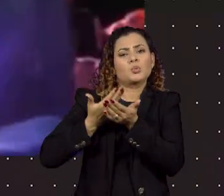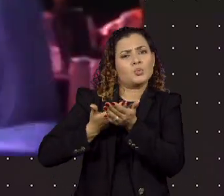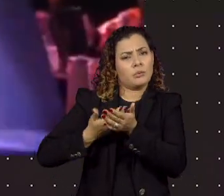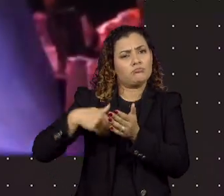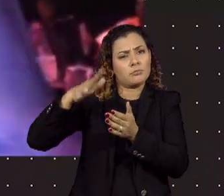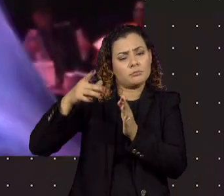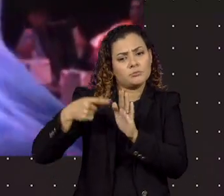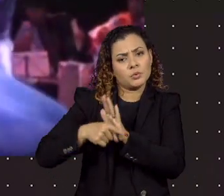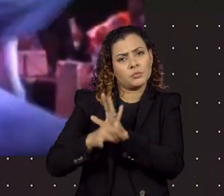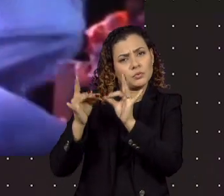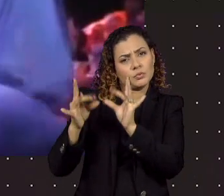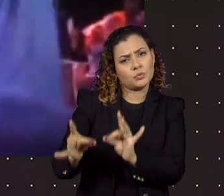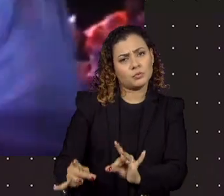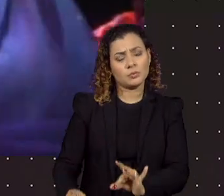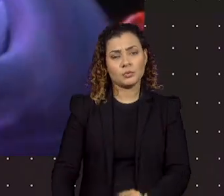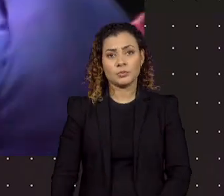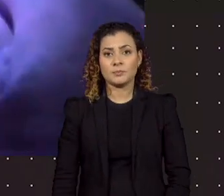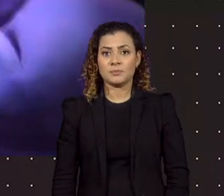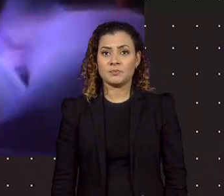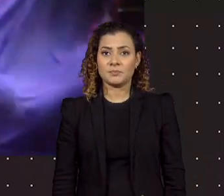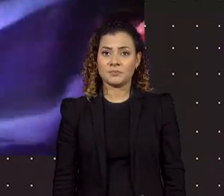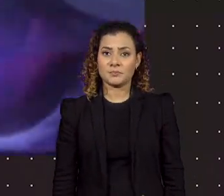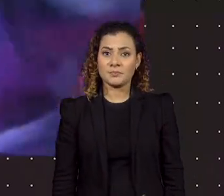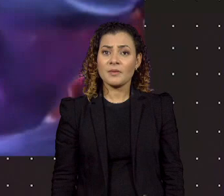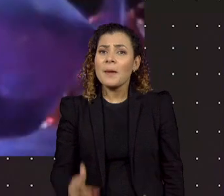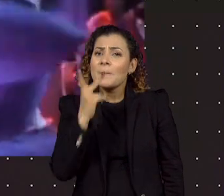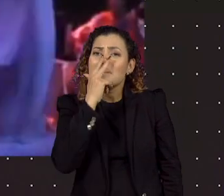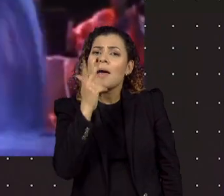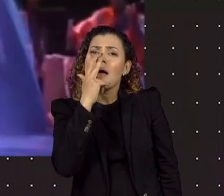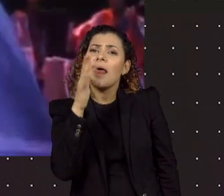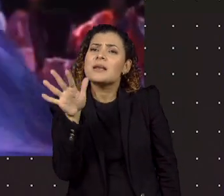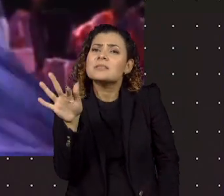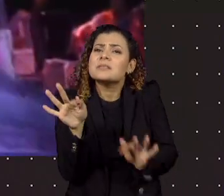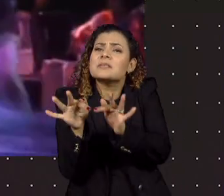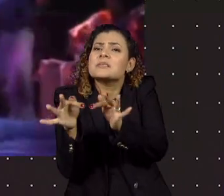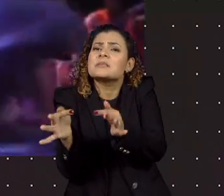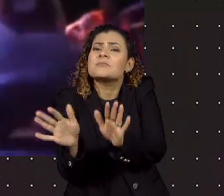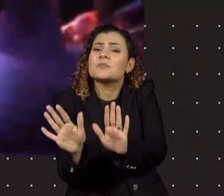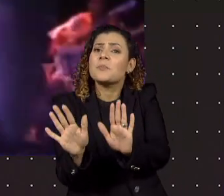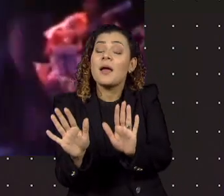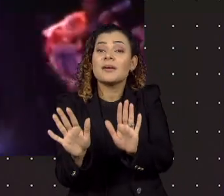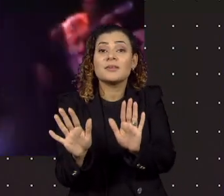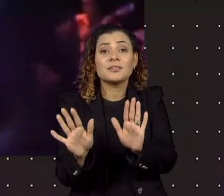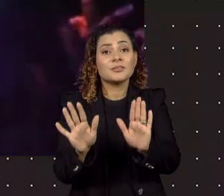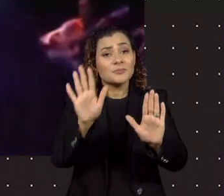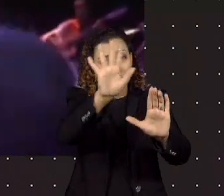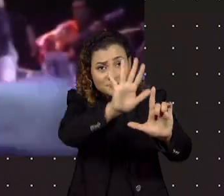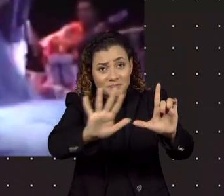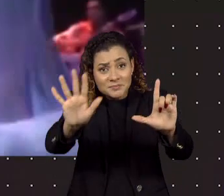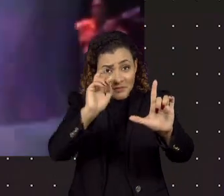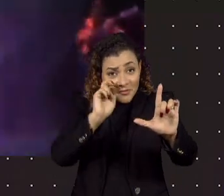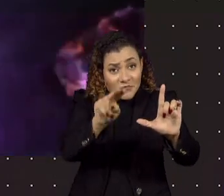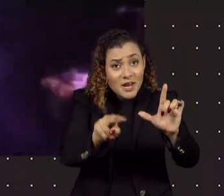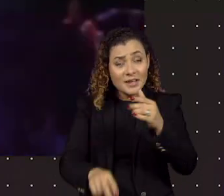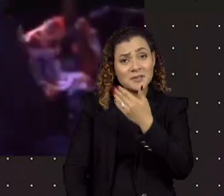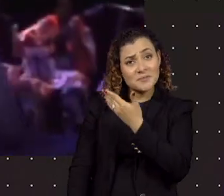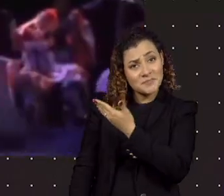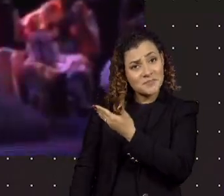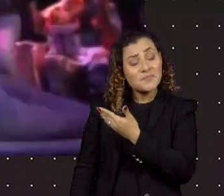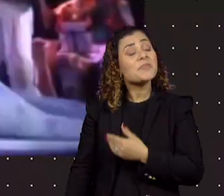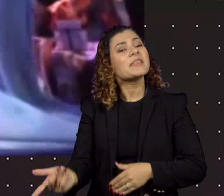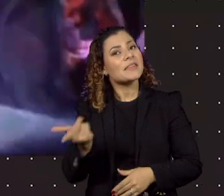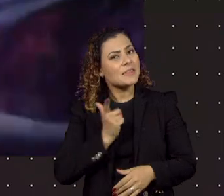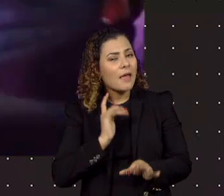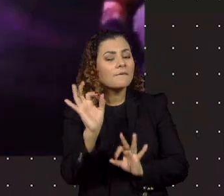Então, parece que é tudo muito simples, né? Mas há uma